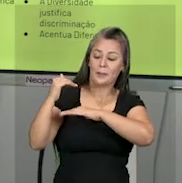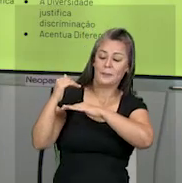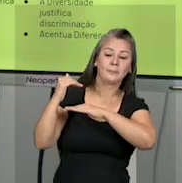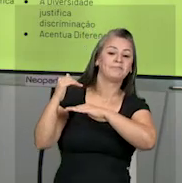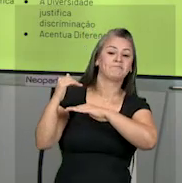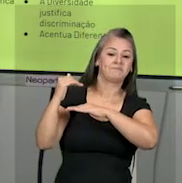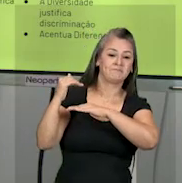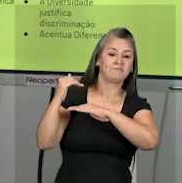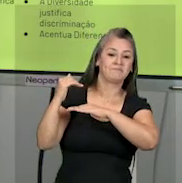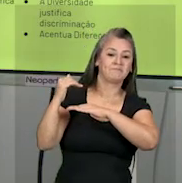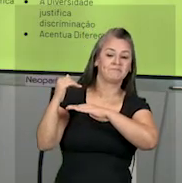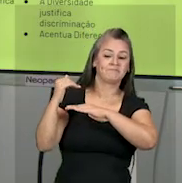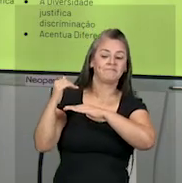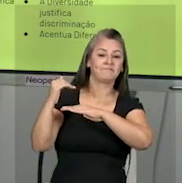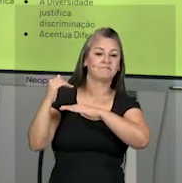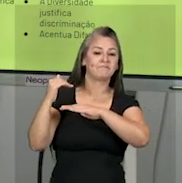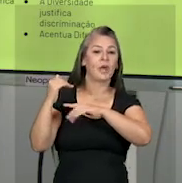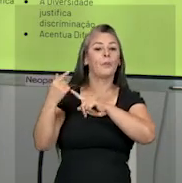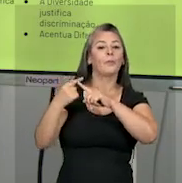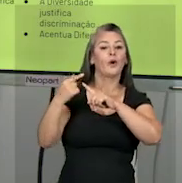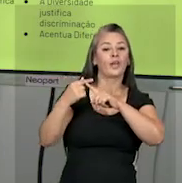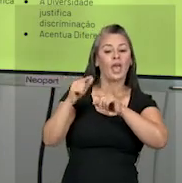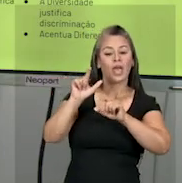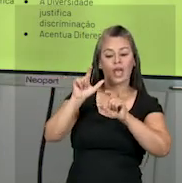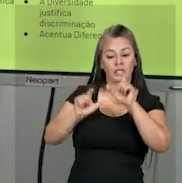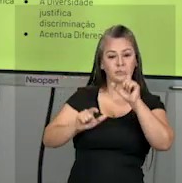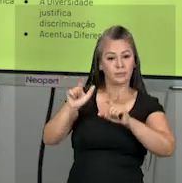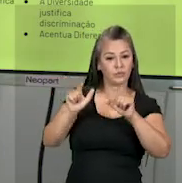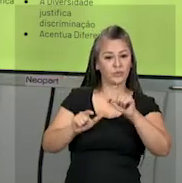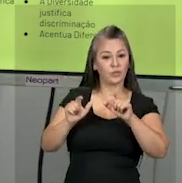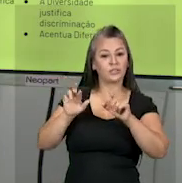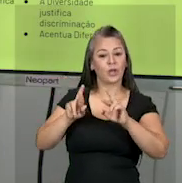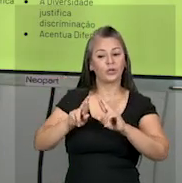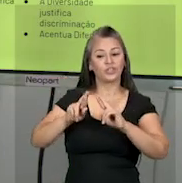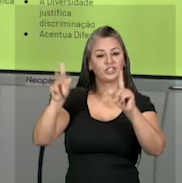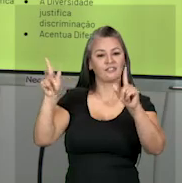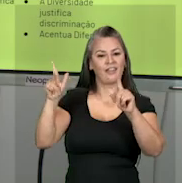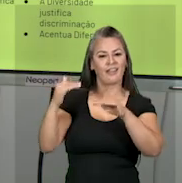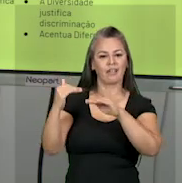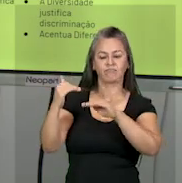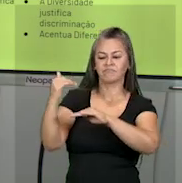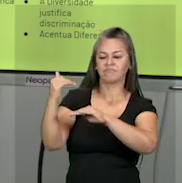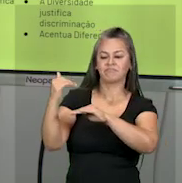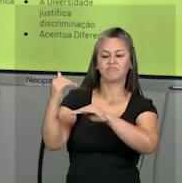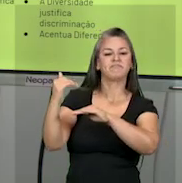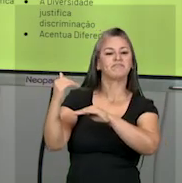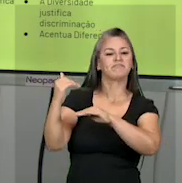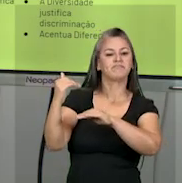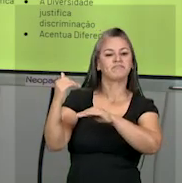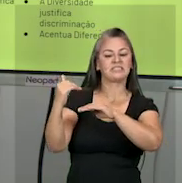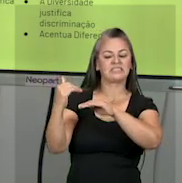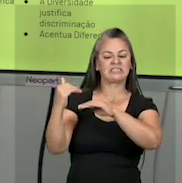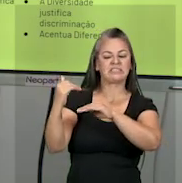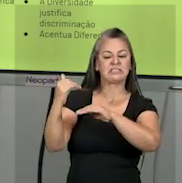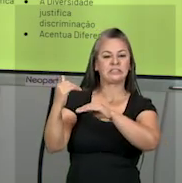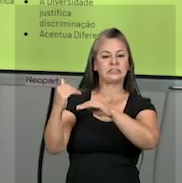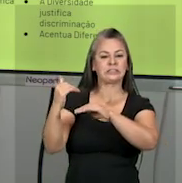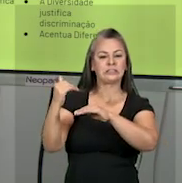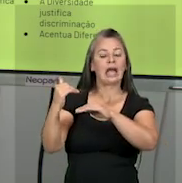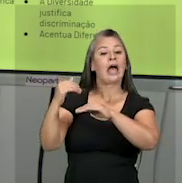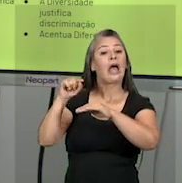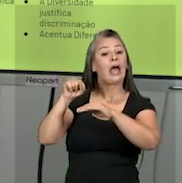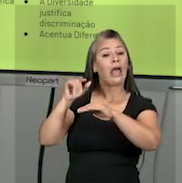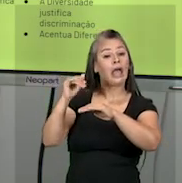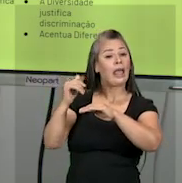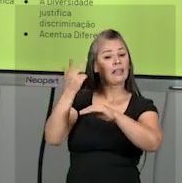né? Então nessas visões, os humanos eles são mais desiguais que iguais. As desigualdades elas são compreendidas